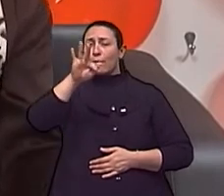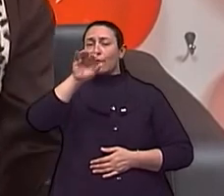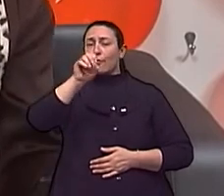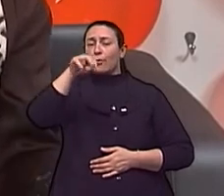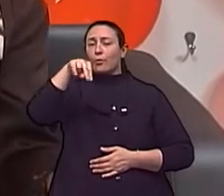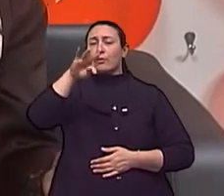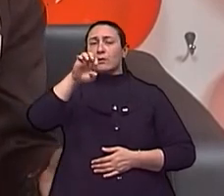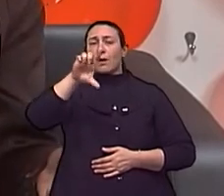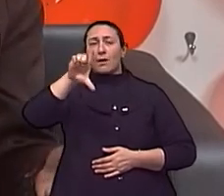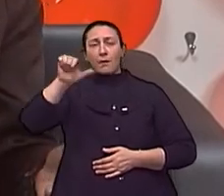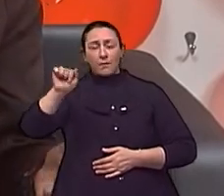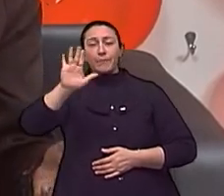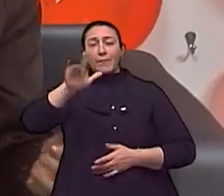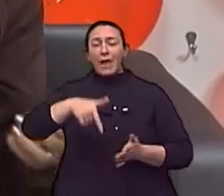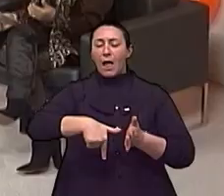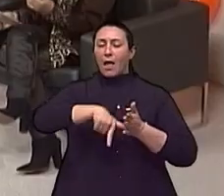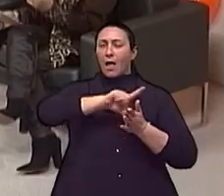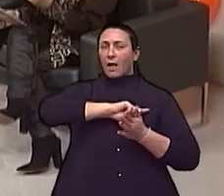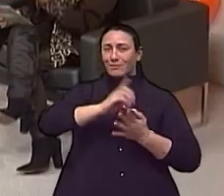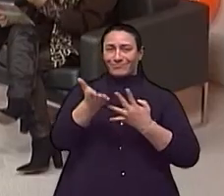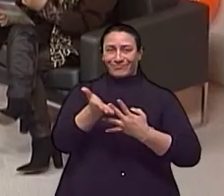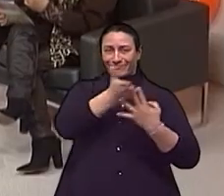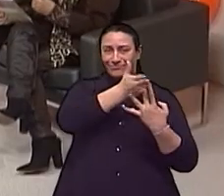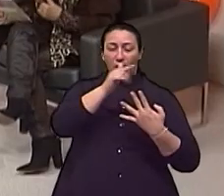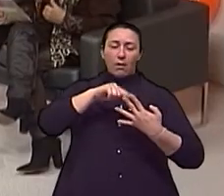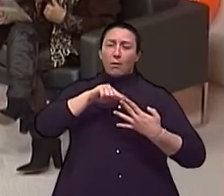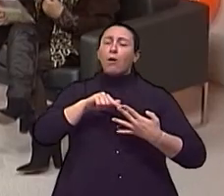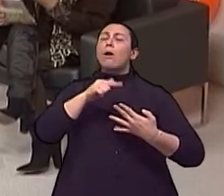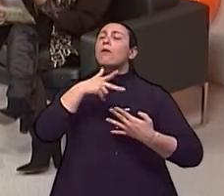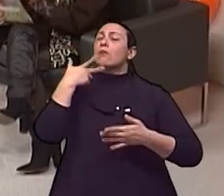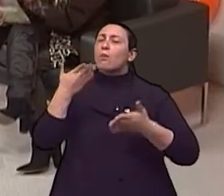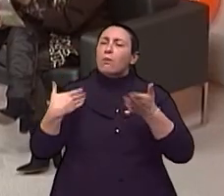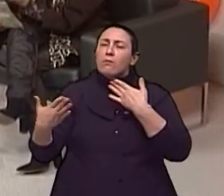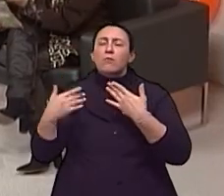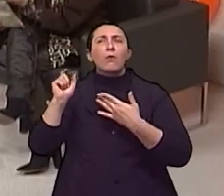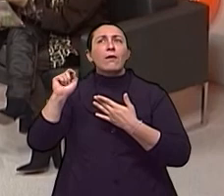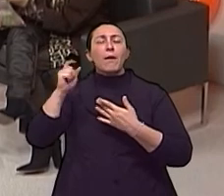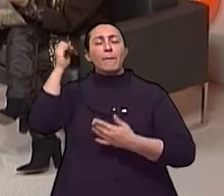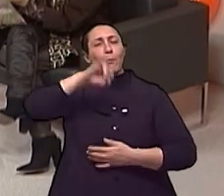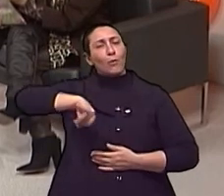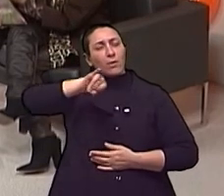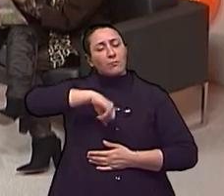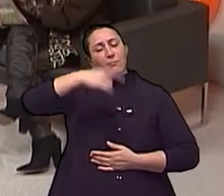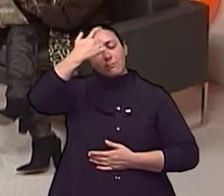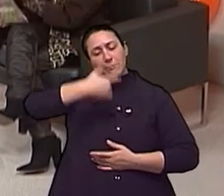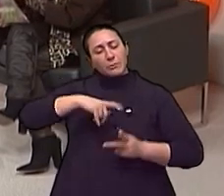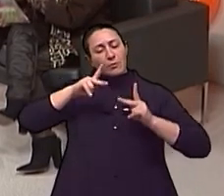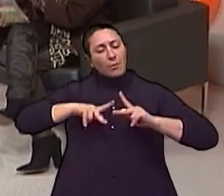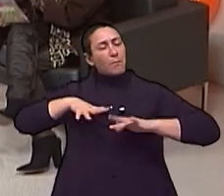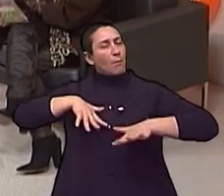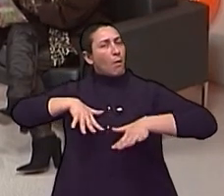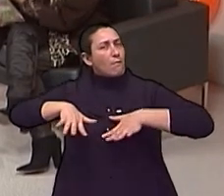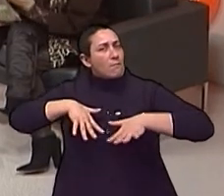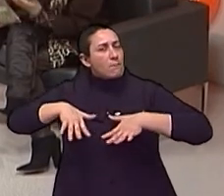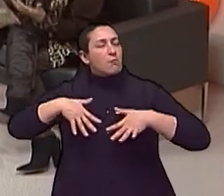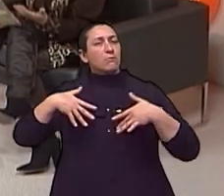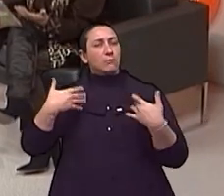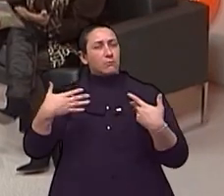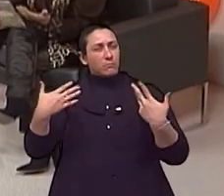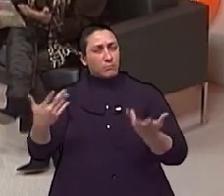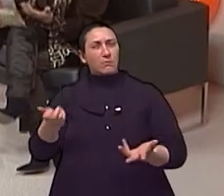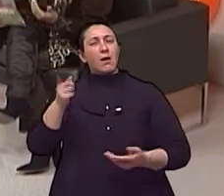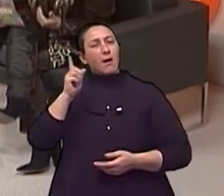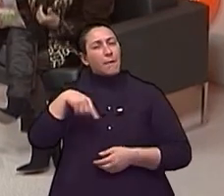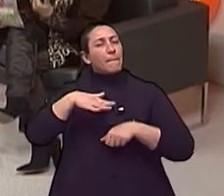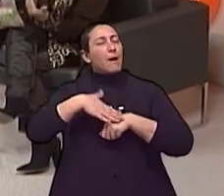toda se primeiro bloco do programa né gaio sobre a importância deste movimento e não tem coisa mais verdadeira